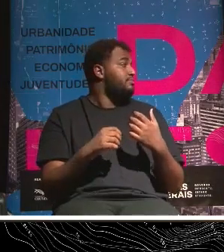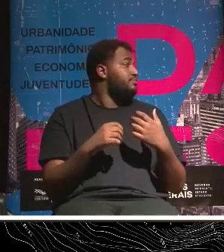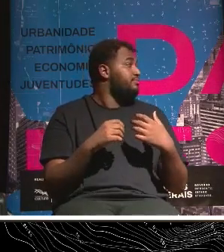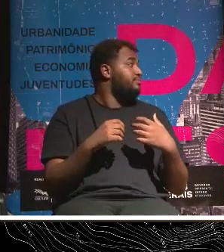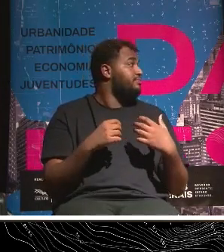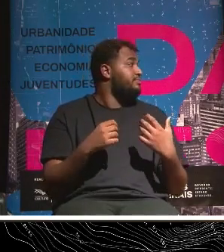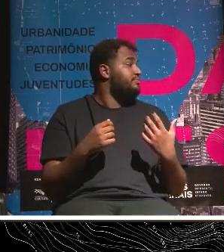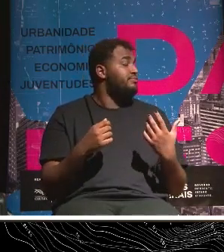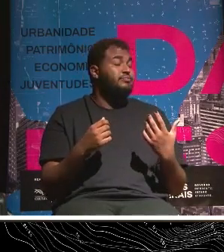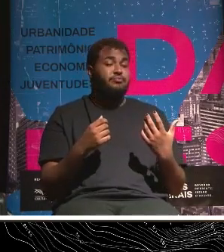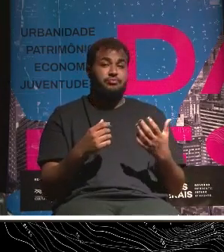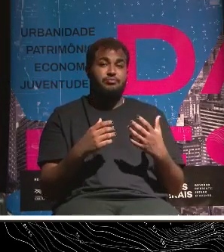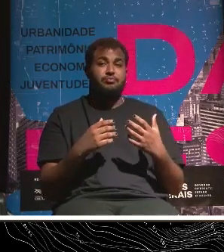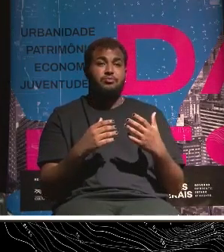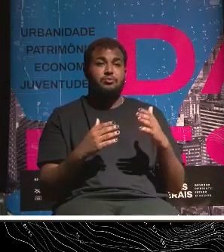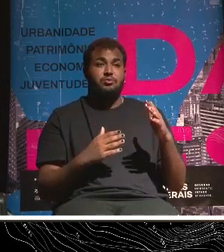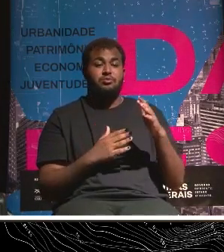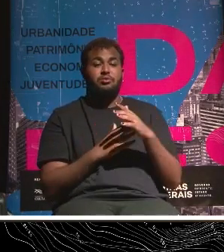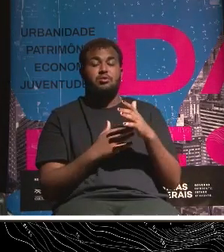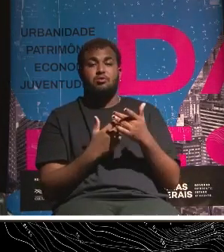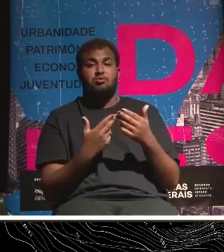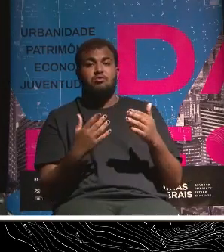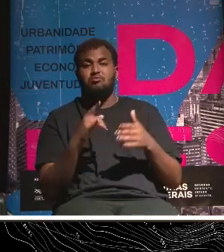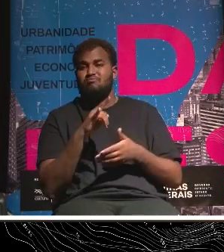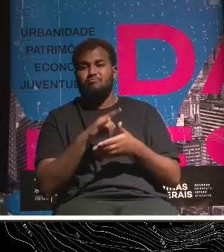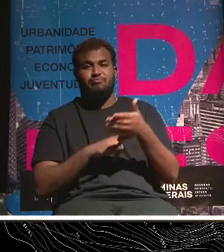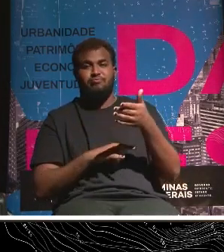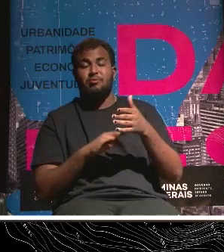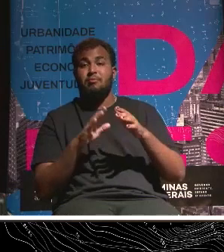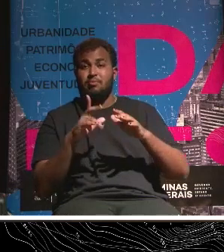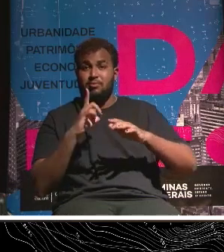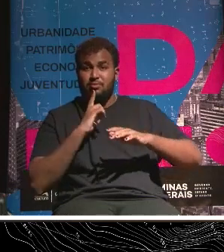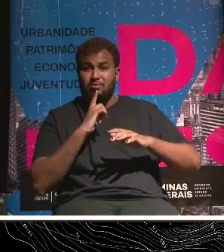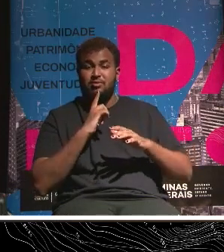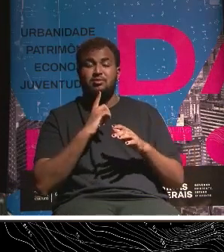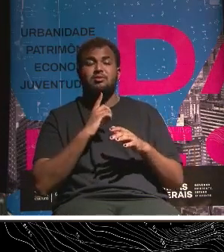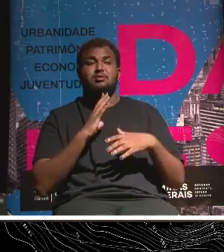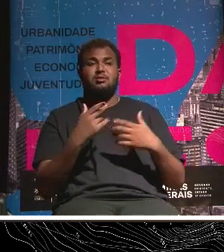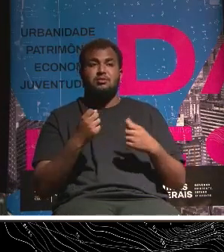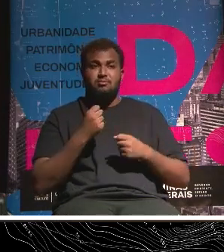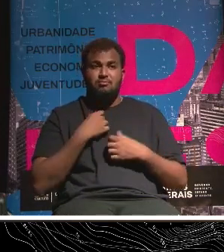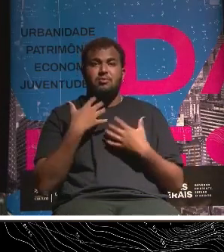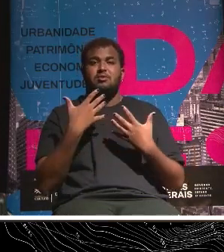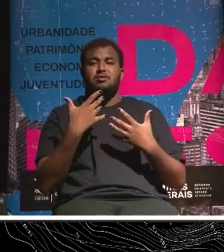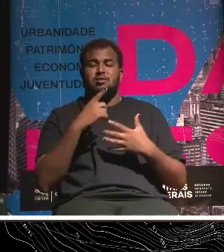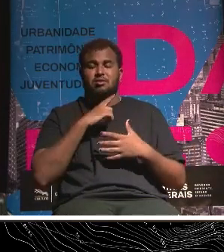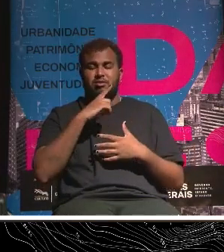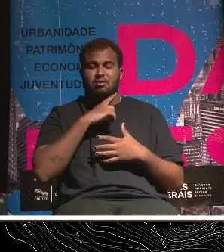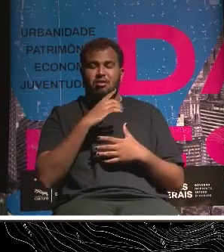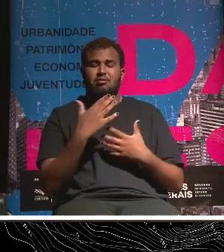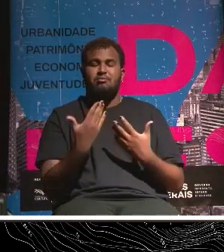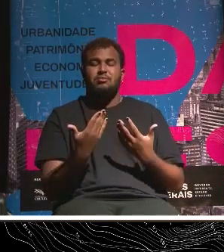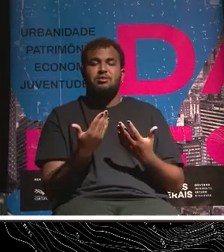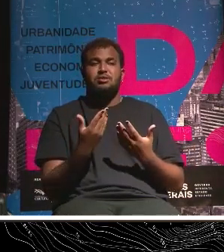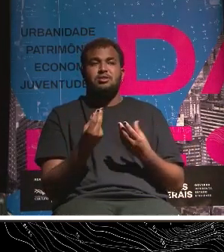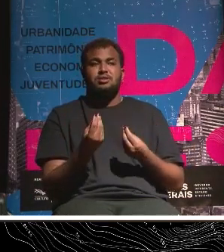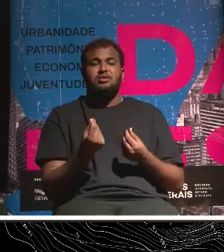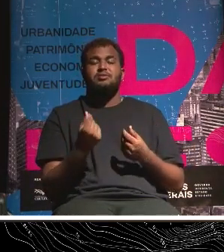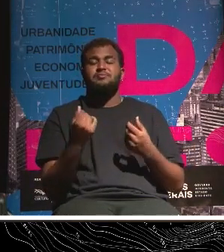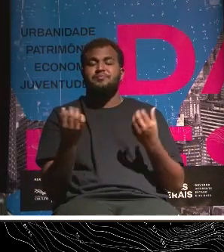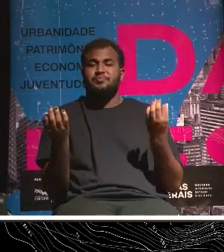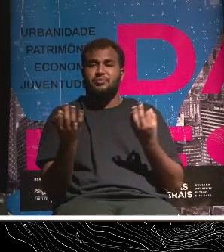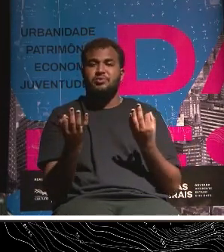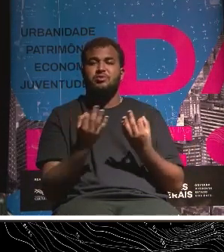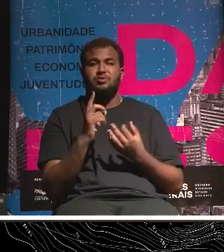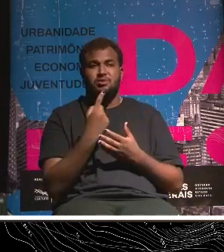ao comentar daquilo que não é documentado, daquilo que a gente sabe, mas existe, aquilo traz impacto, aquilo traz efeito. E claro que a gente sabe